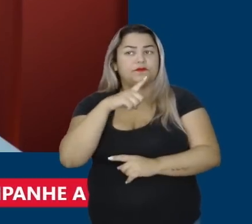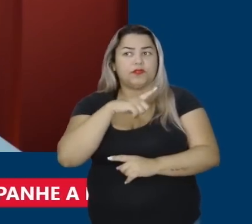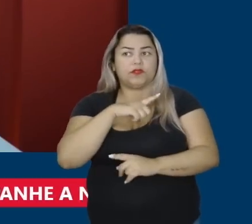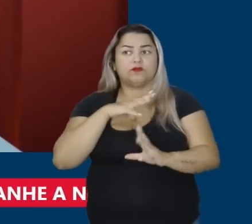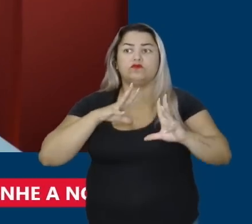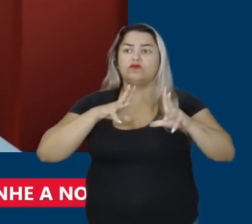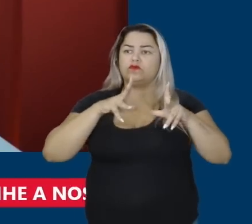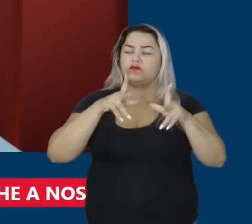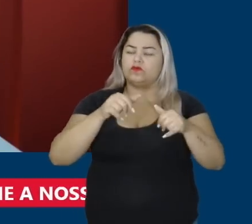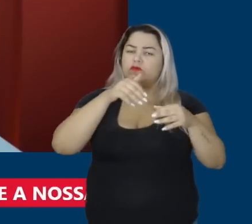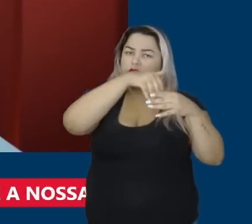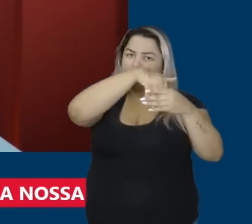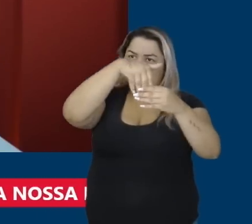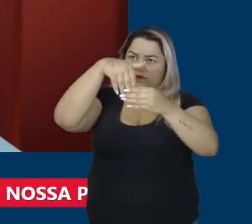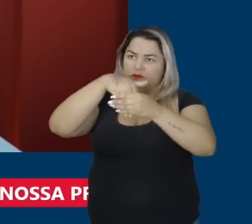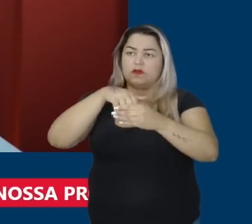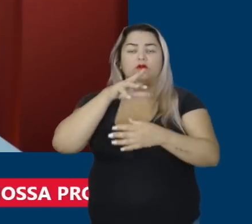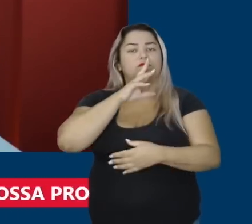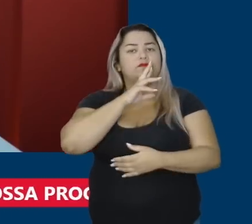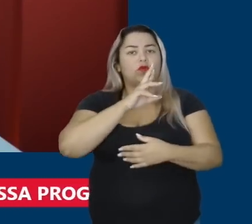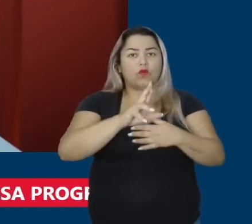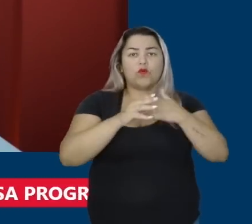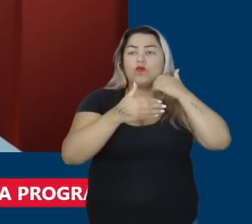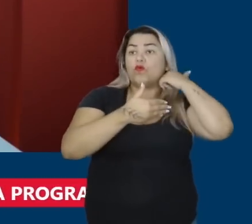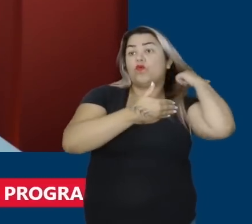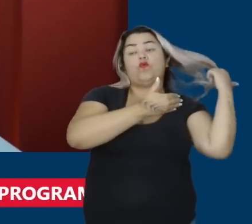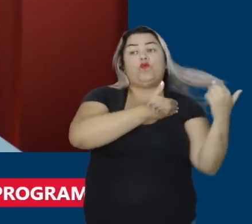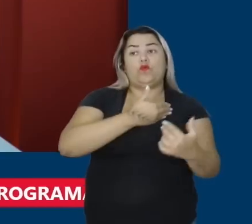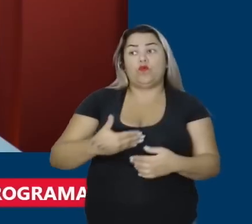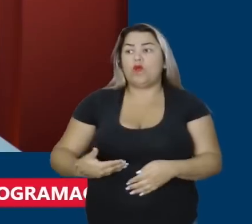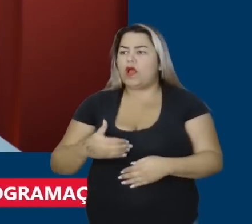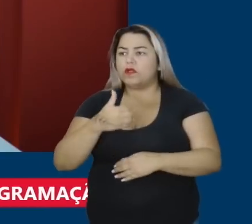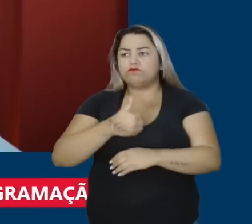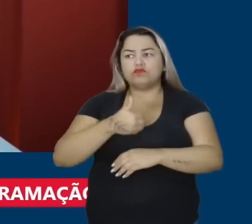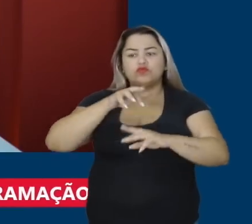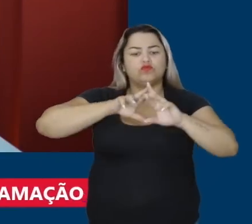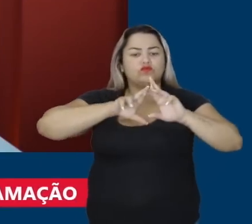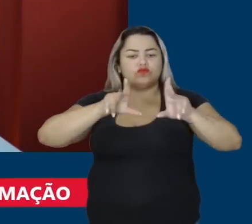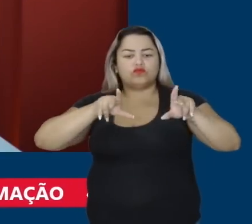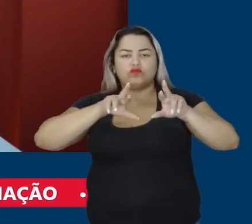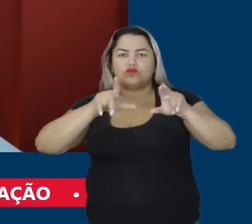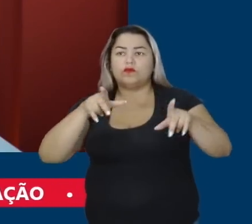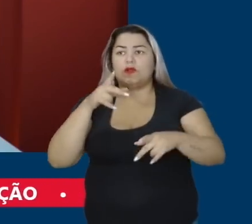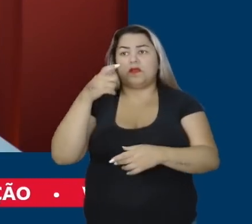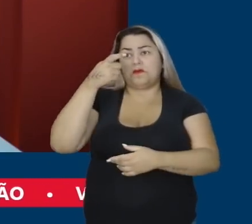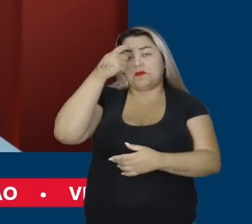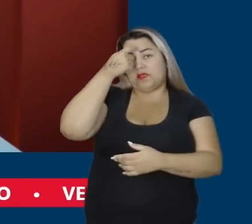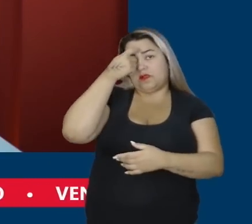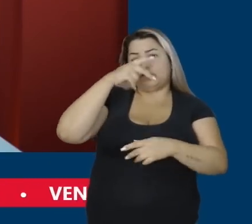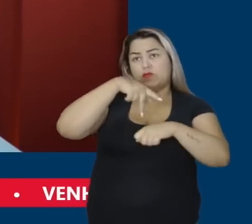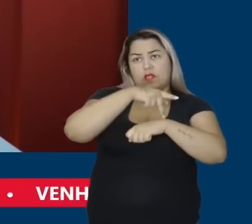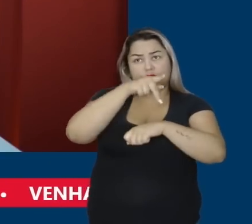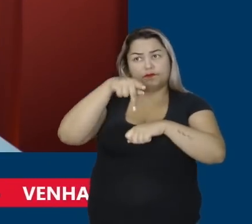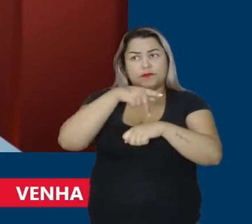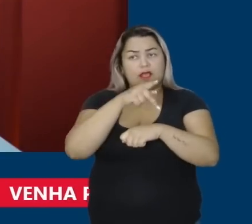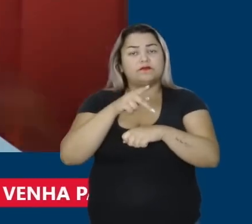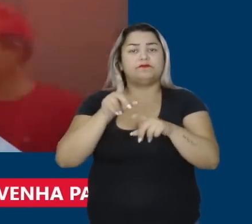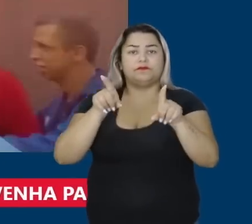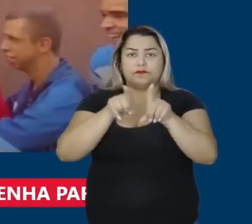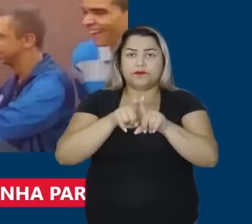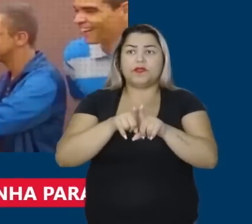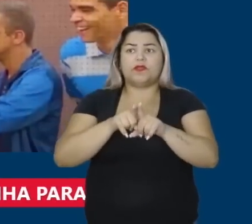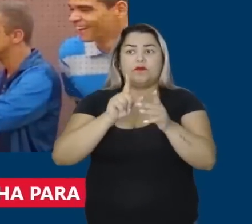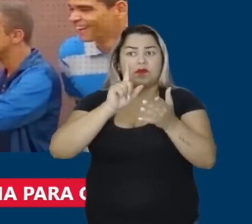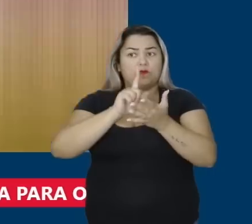que o processo eleitoral resultou em um governo de coalizão, com diferentes pensamentos e projetos de país. Assim, é papel